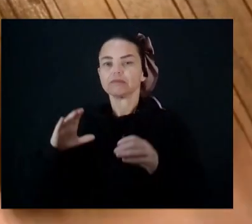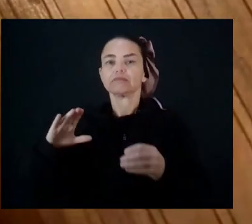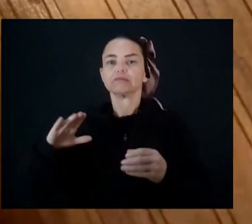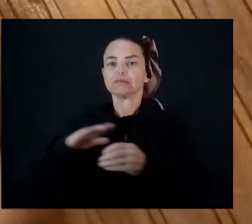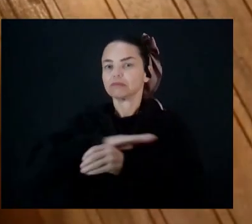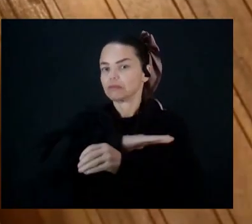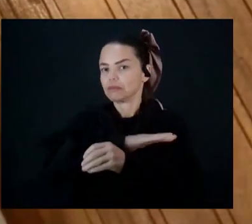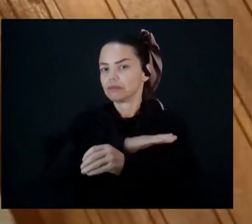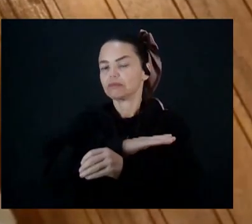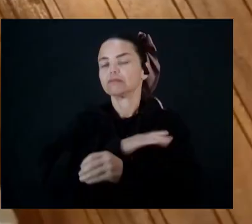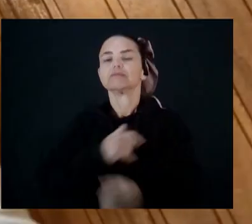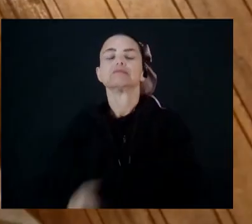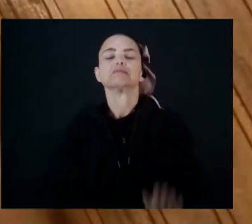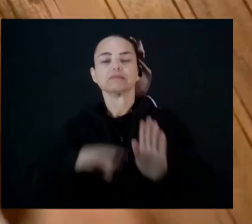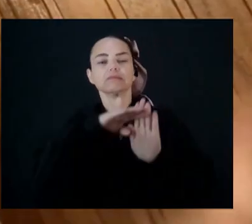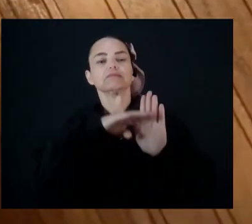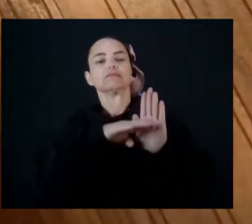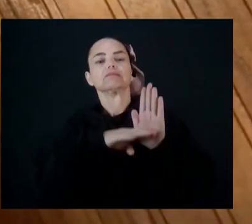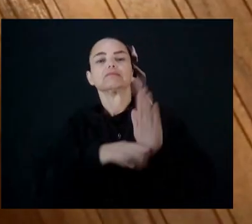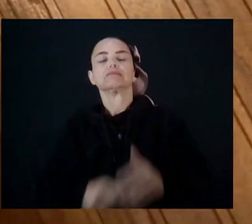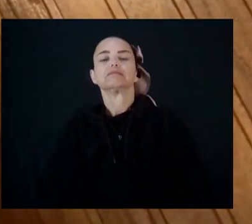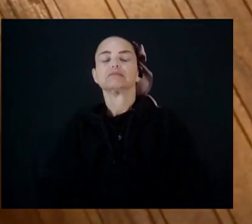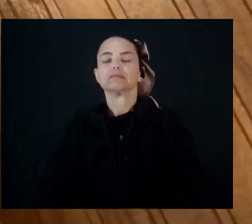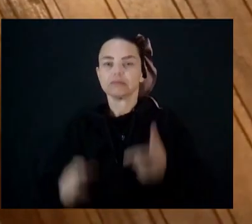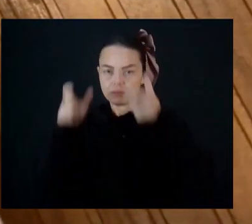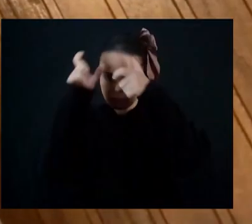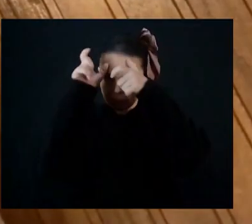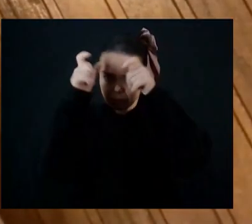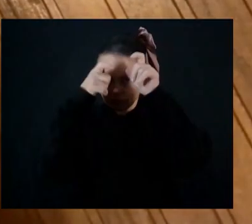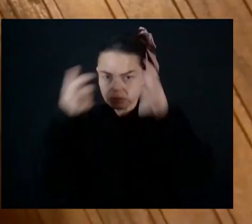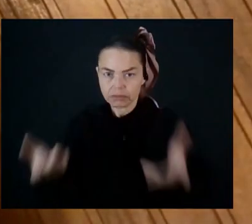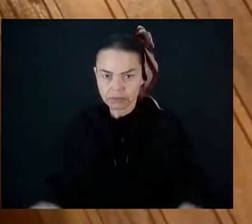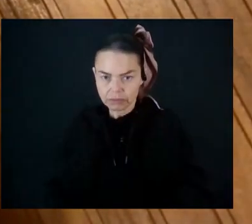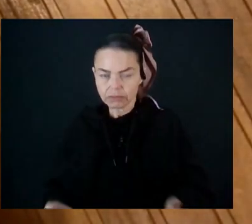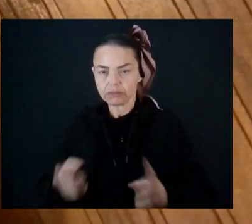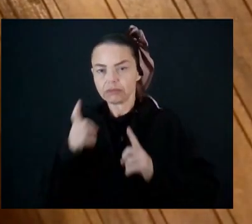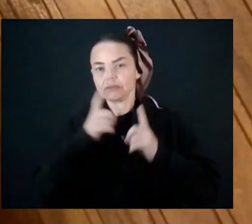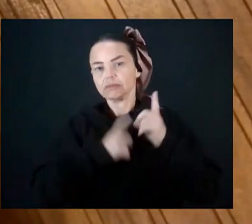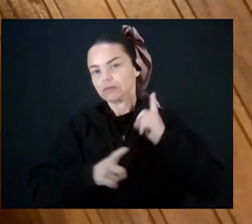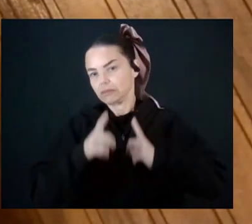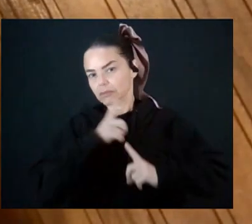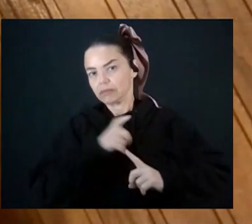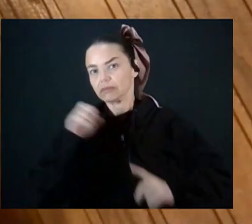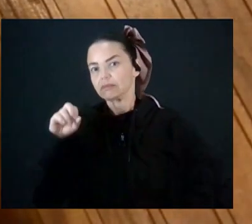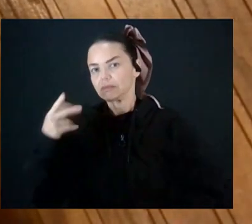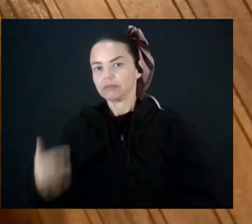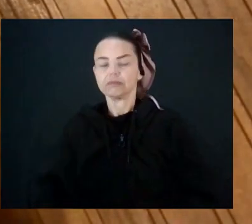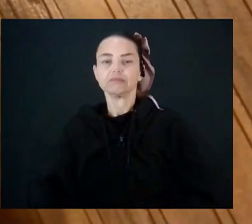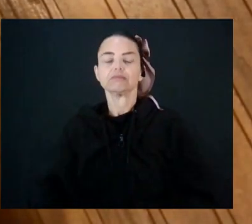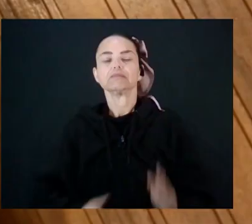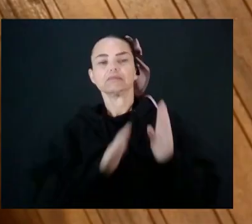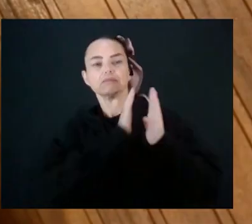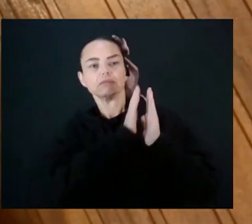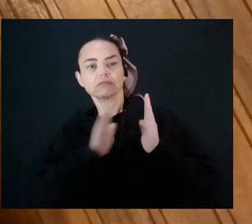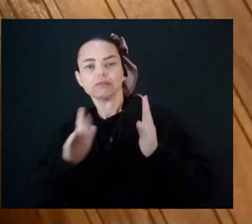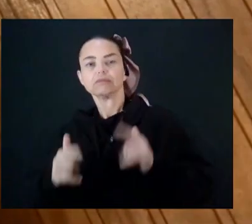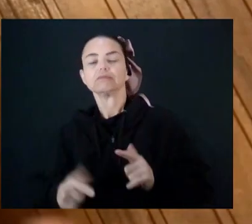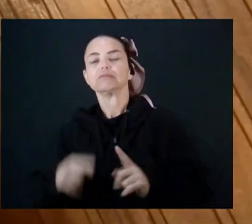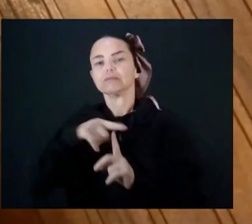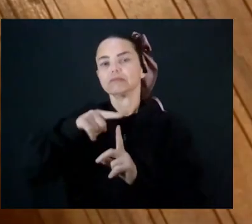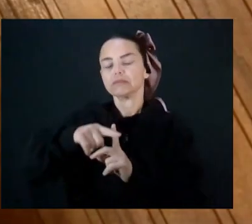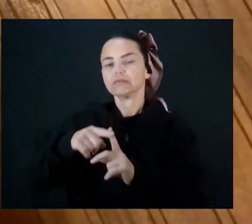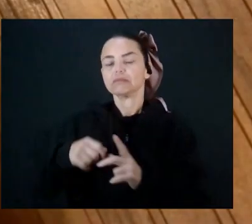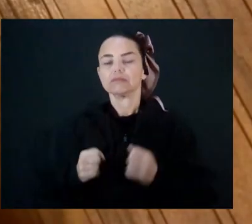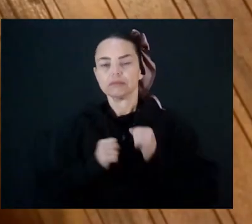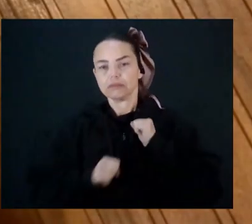para caber num transtorno de depressão maior ou em algum tipo de transtorno ansioso. Uma vez